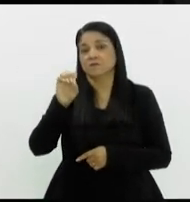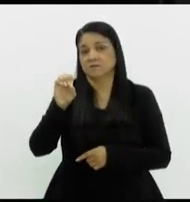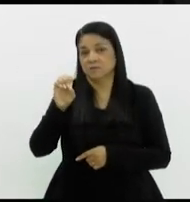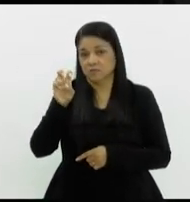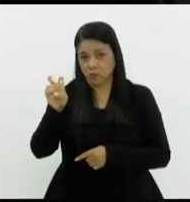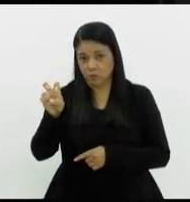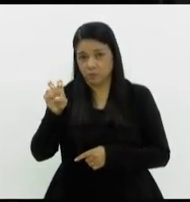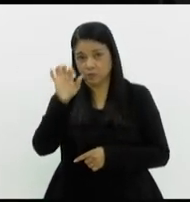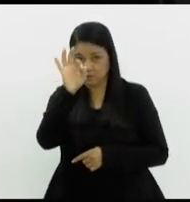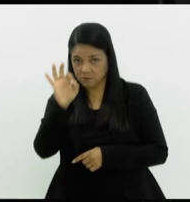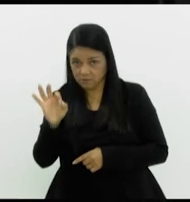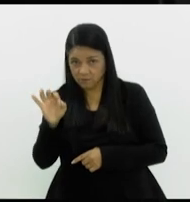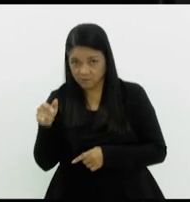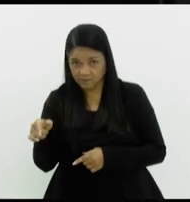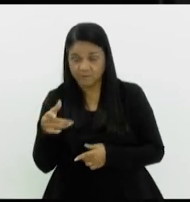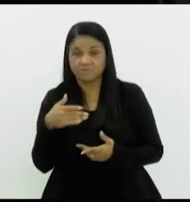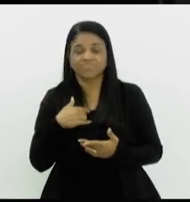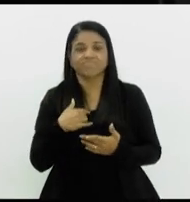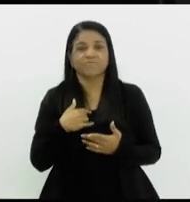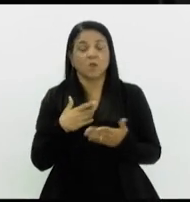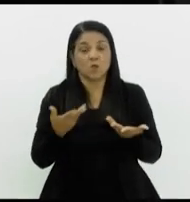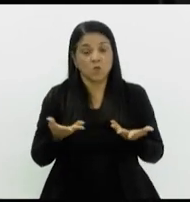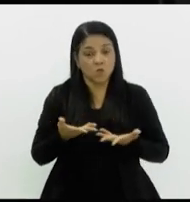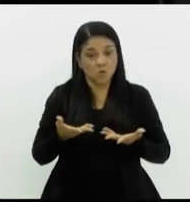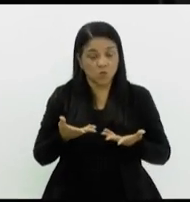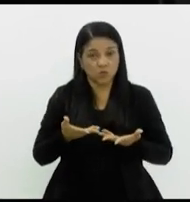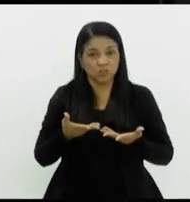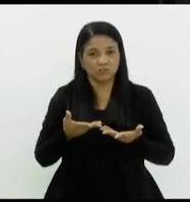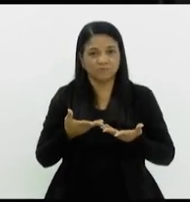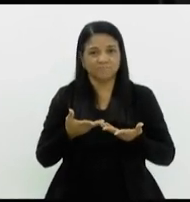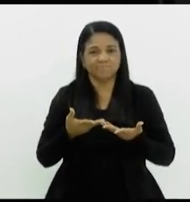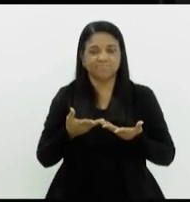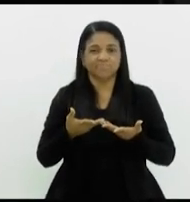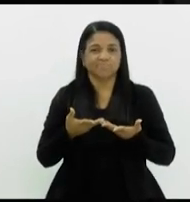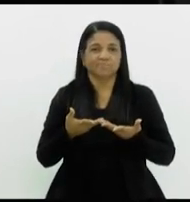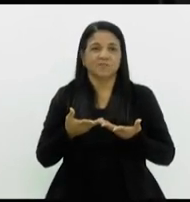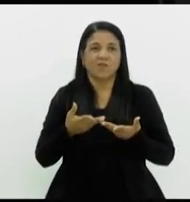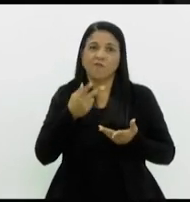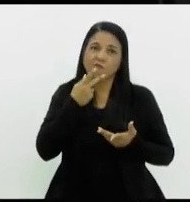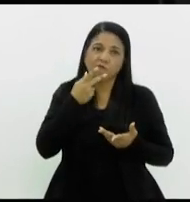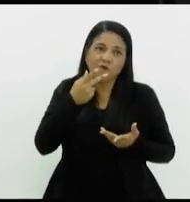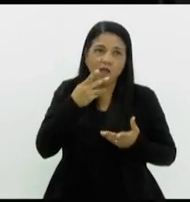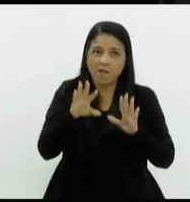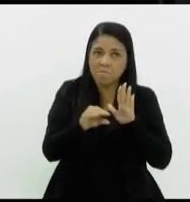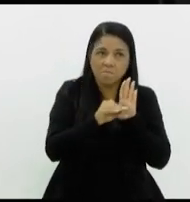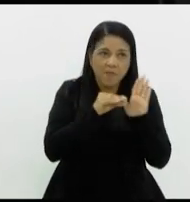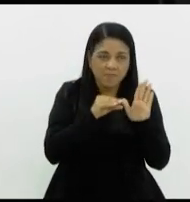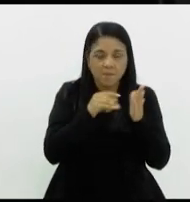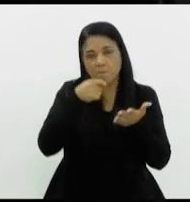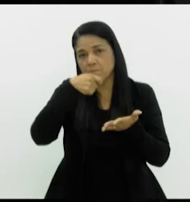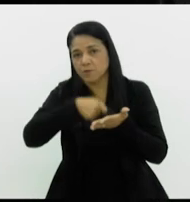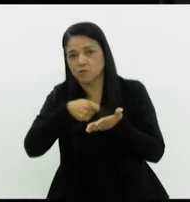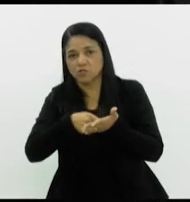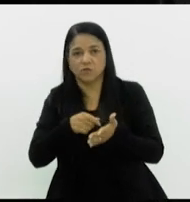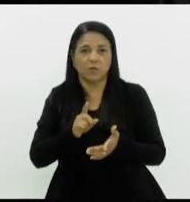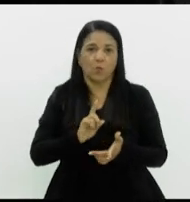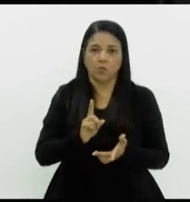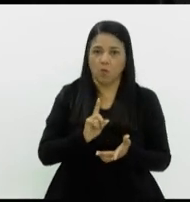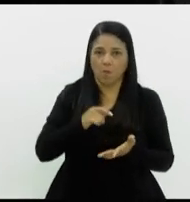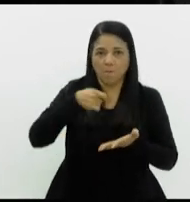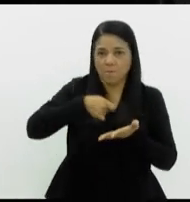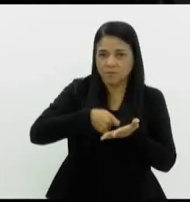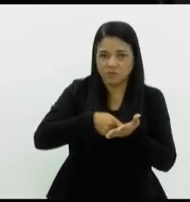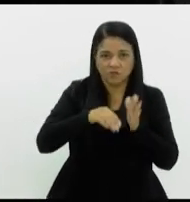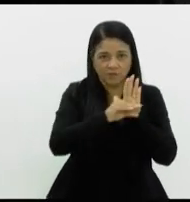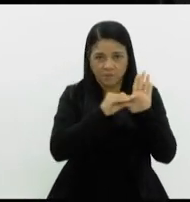não estamos falando exatamente sobre ter ou não emendas impositivas ou